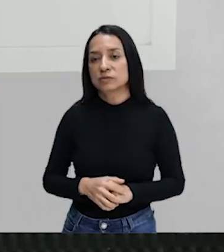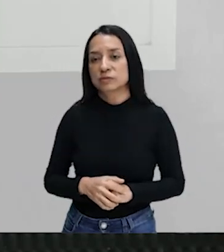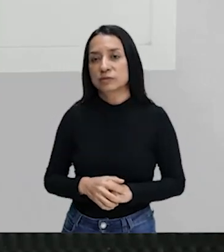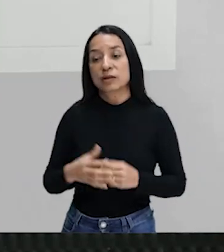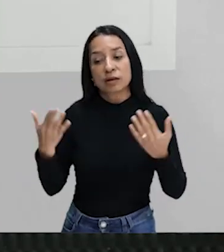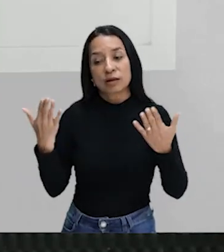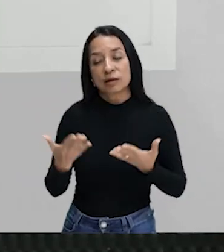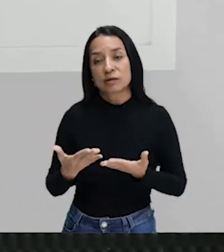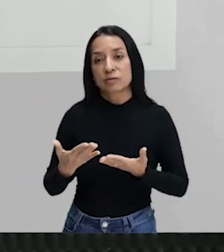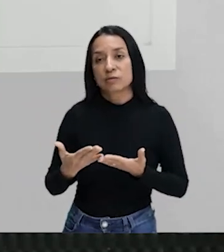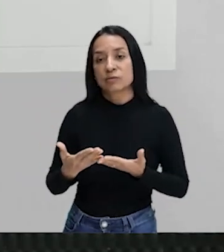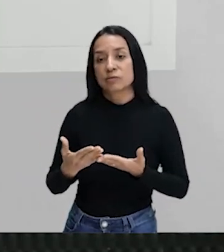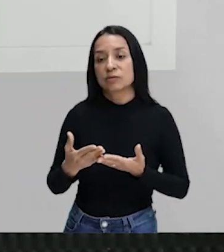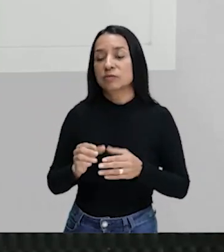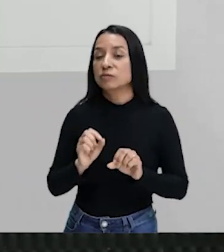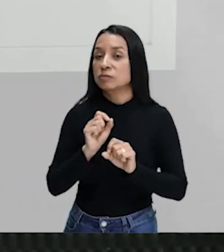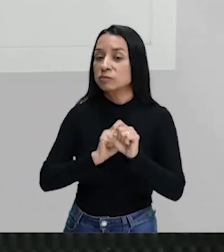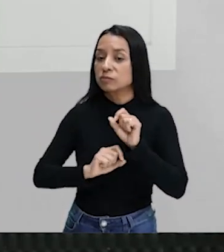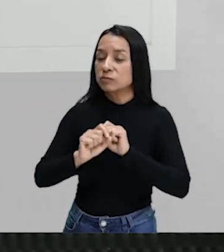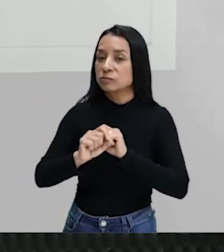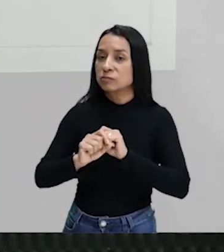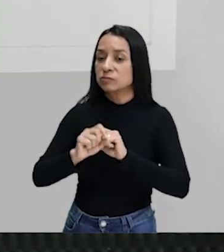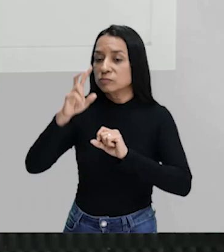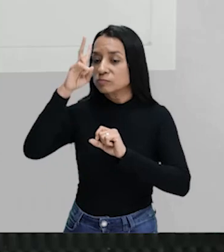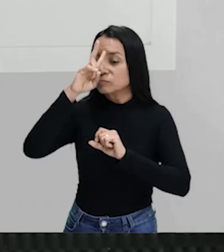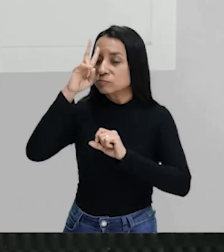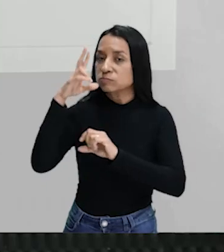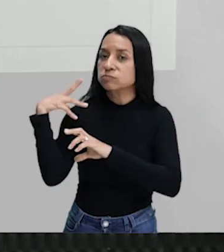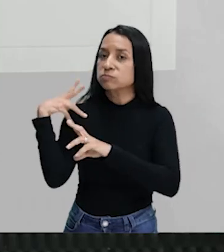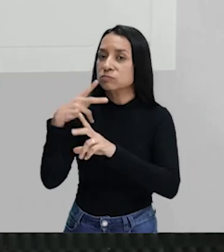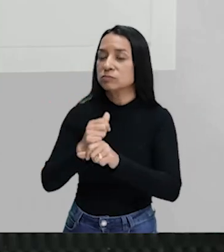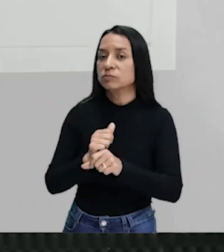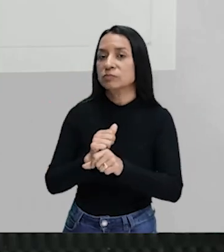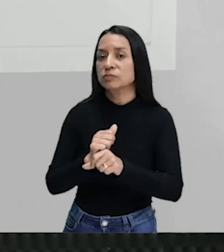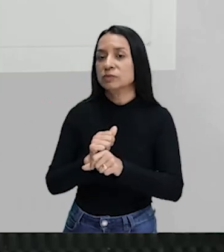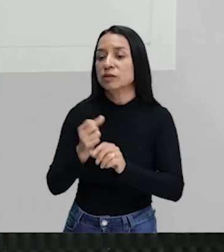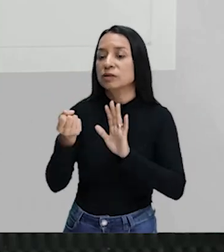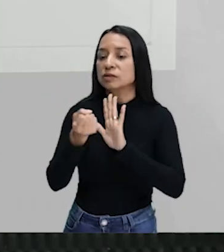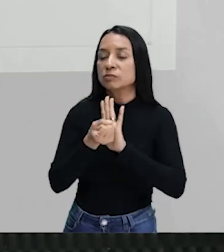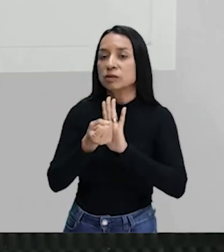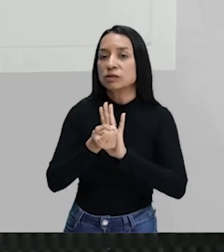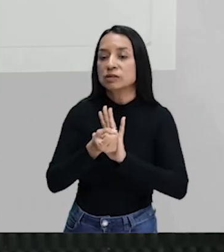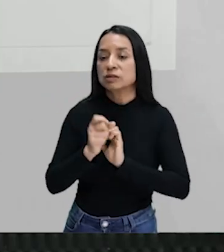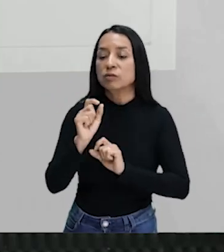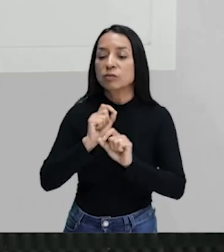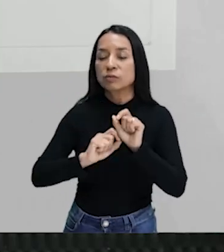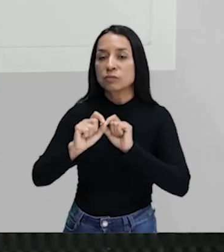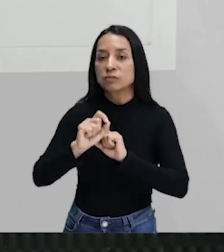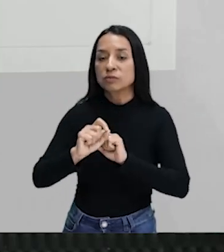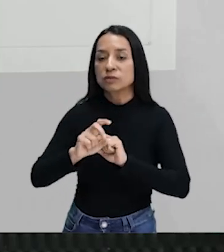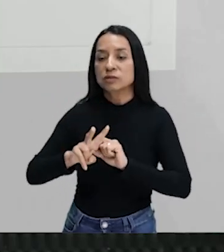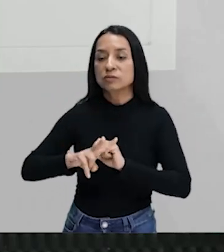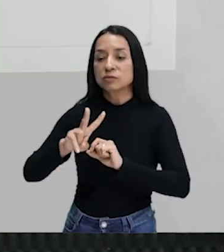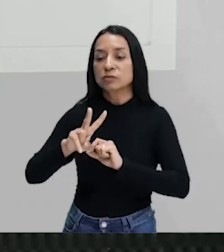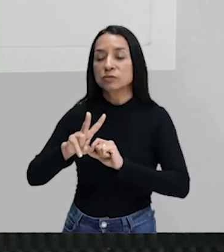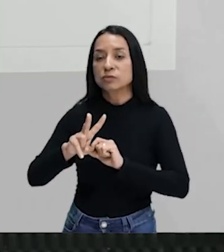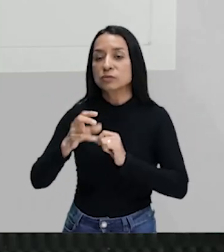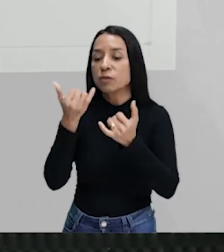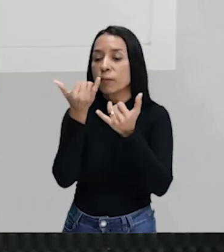vai, certo, simbolizar as virtudes como qualidades.